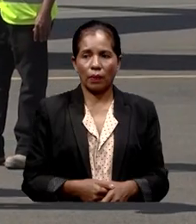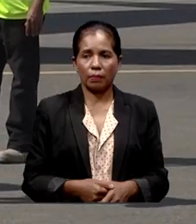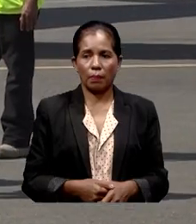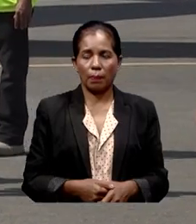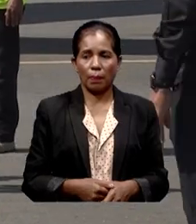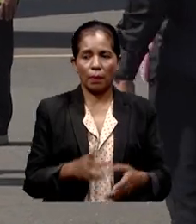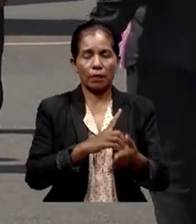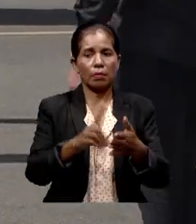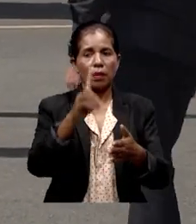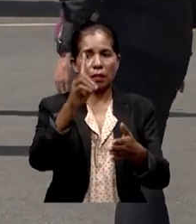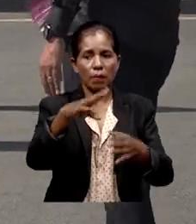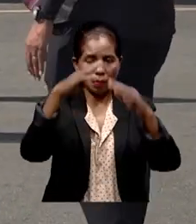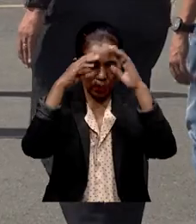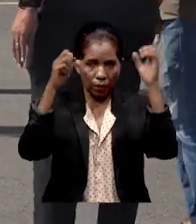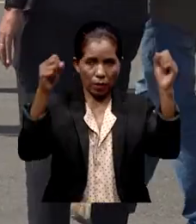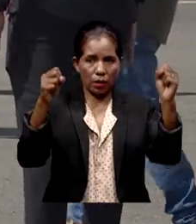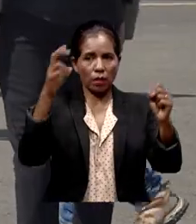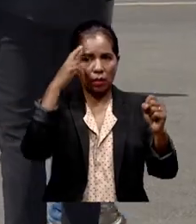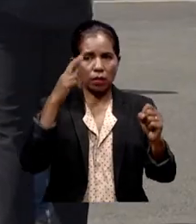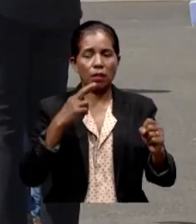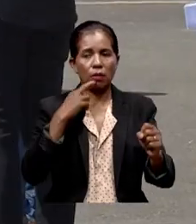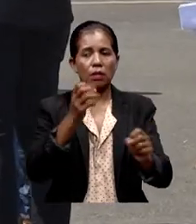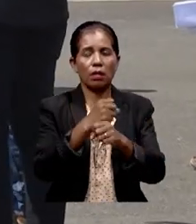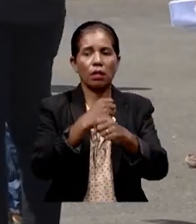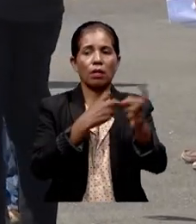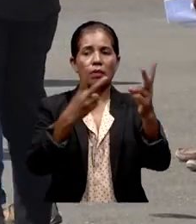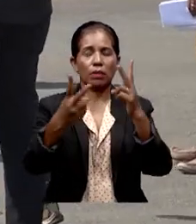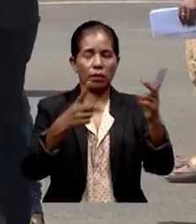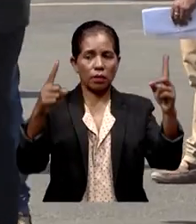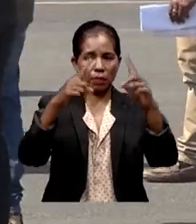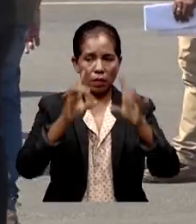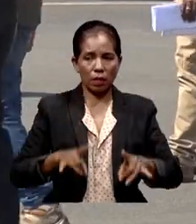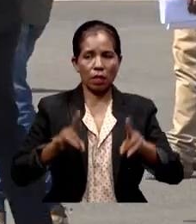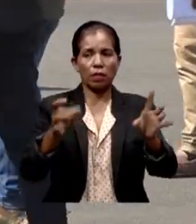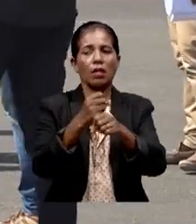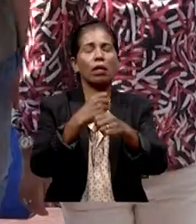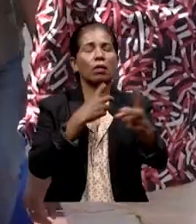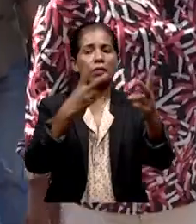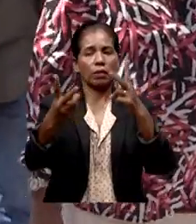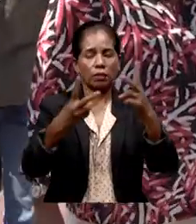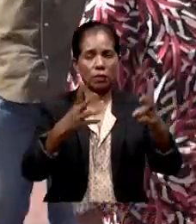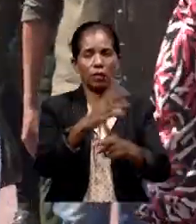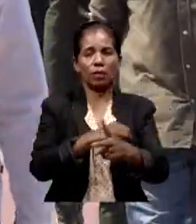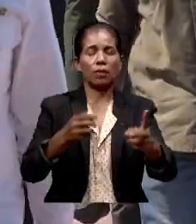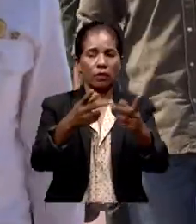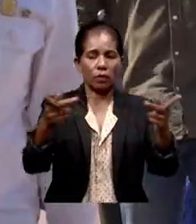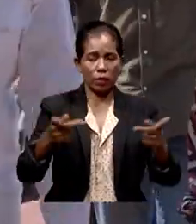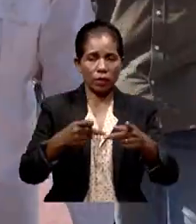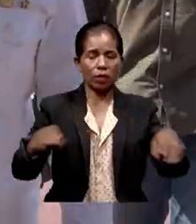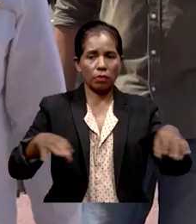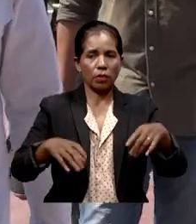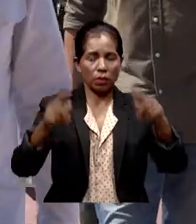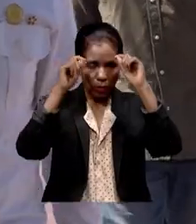Durante semana ida liu, Presidente da República José Ramos Horta halau visita ba Australia, no halau mos visita ba Tasmania, fatin trabalhador